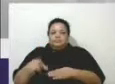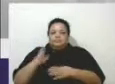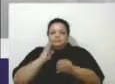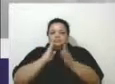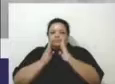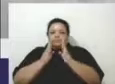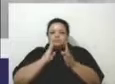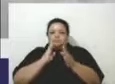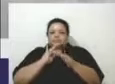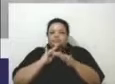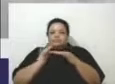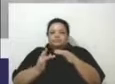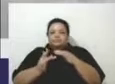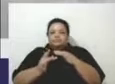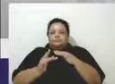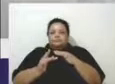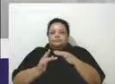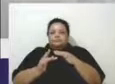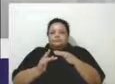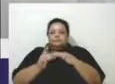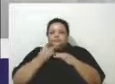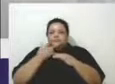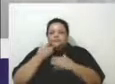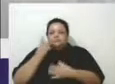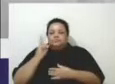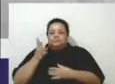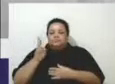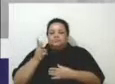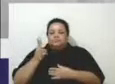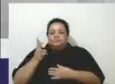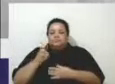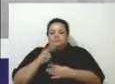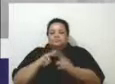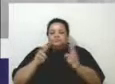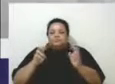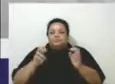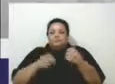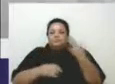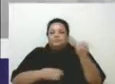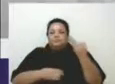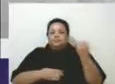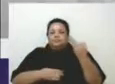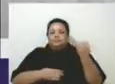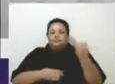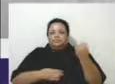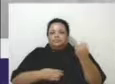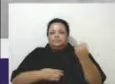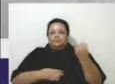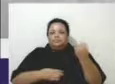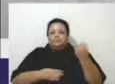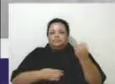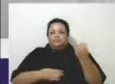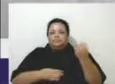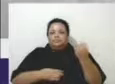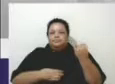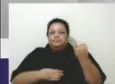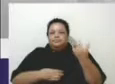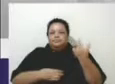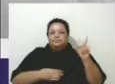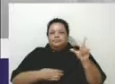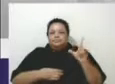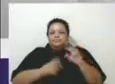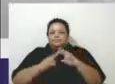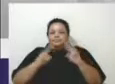nas redes sociais e falando sempre sobre esse assunto tão importante eh outra coisa